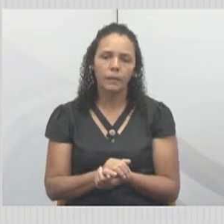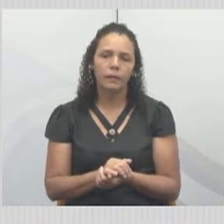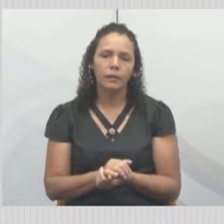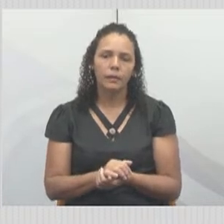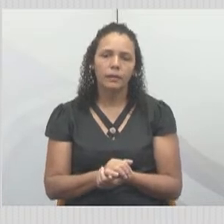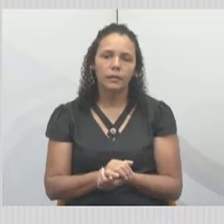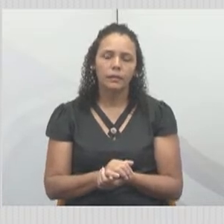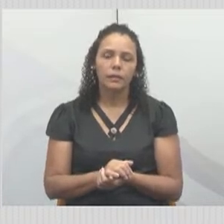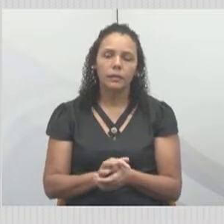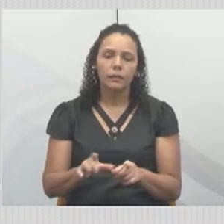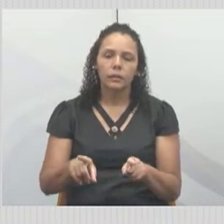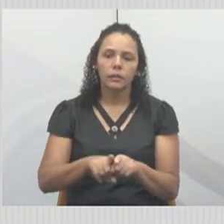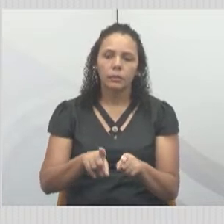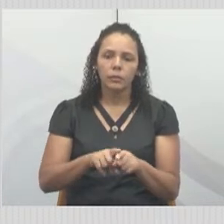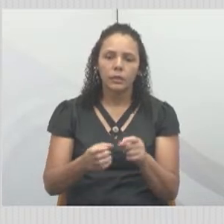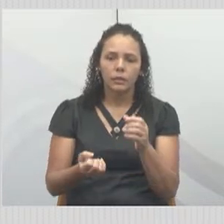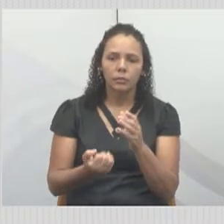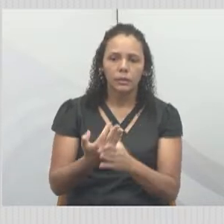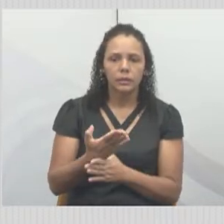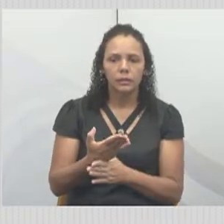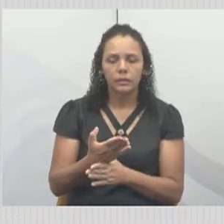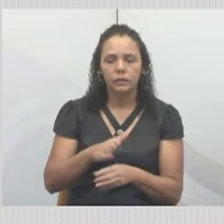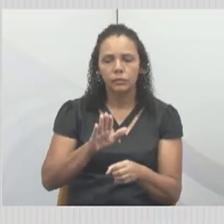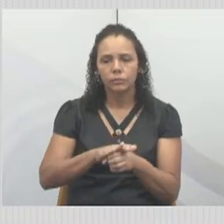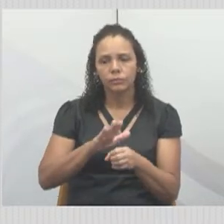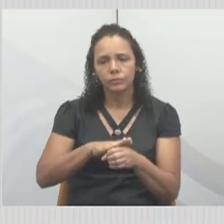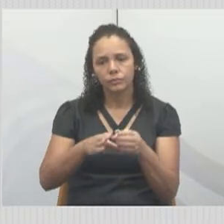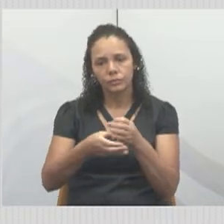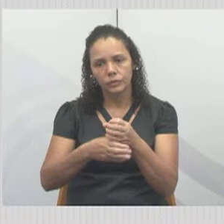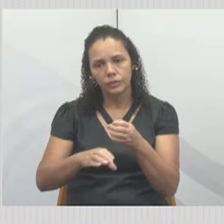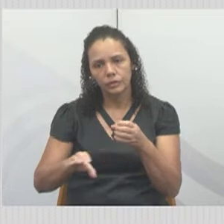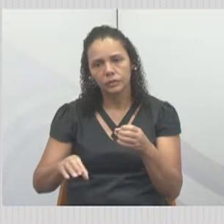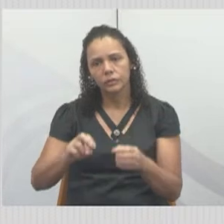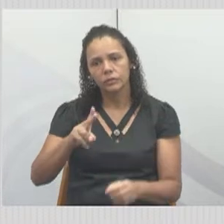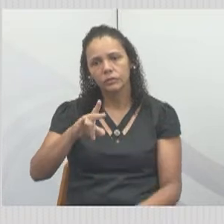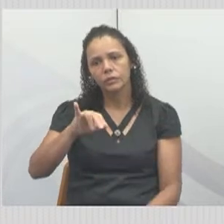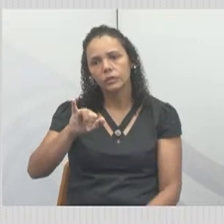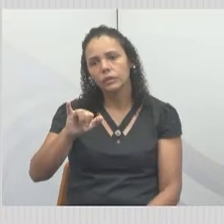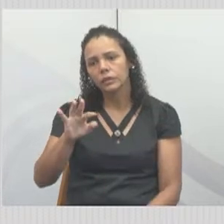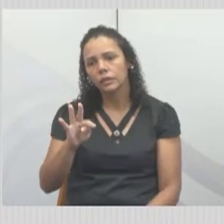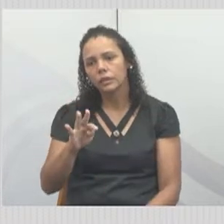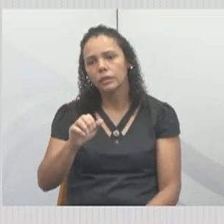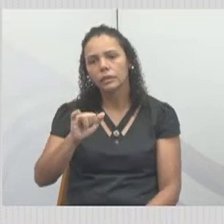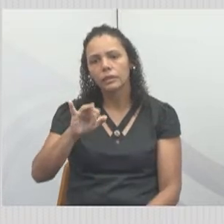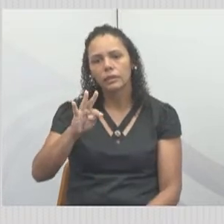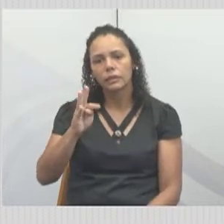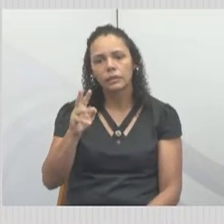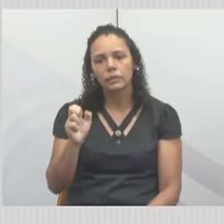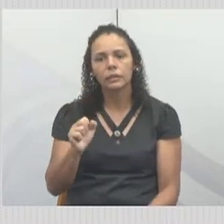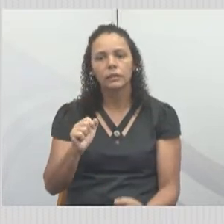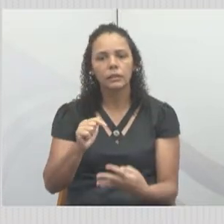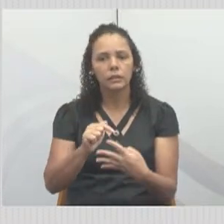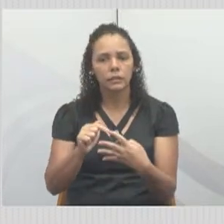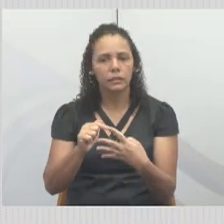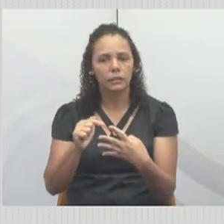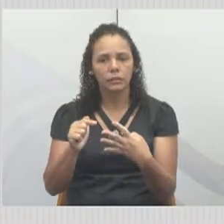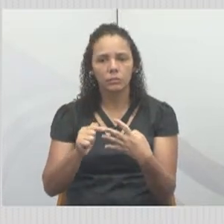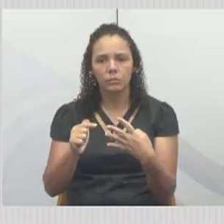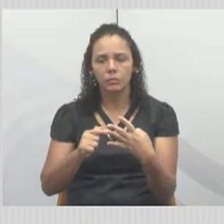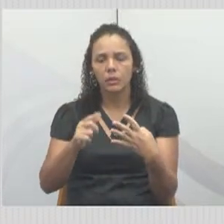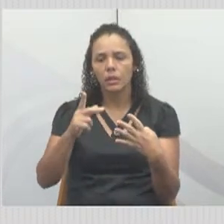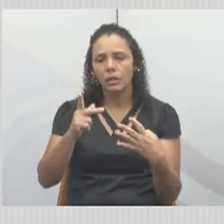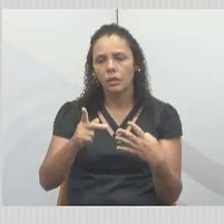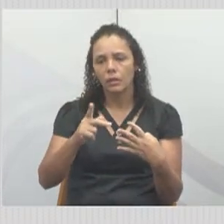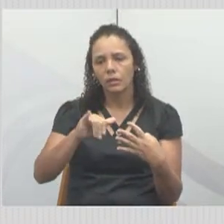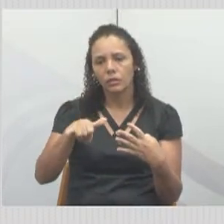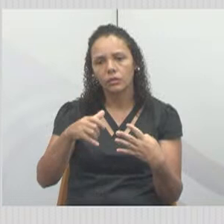Também estão a implantação da rede de esgoto do Vila Ita, Porto Velho, Panorama, Igarapés, Veranejal, a